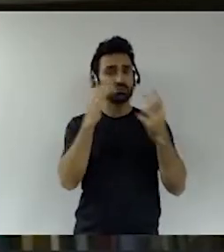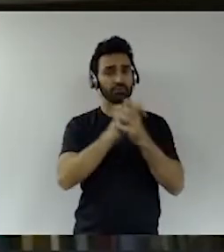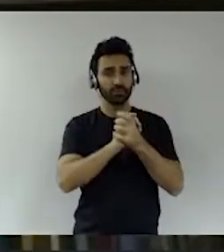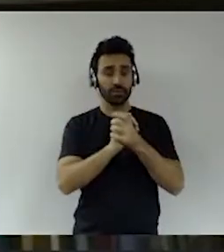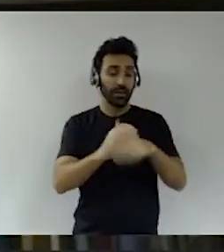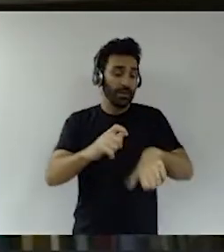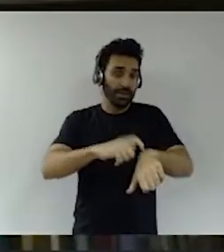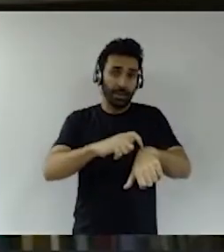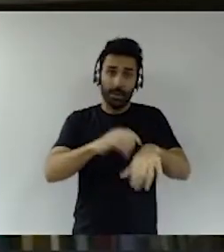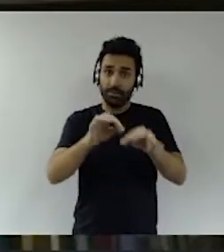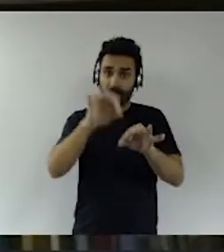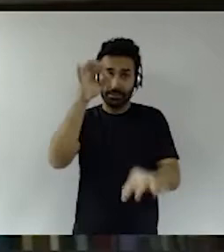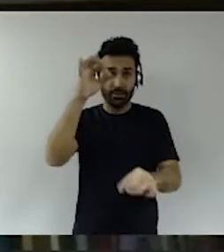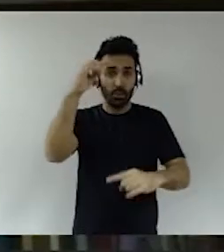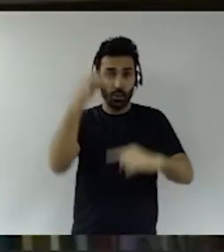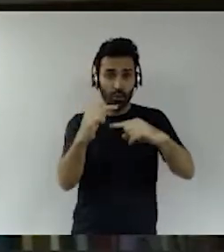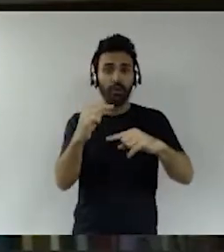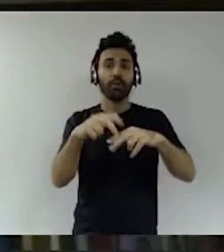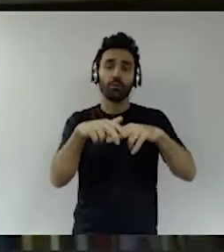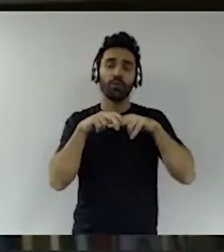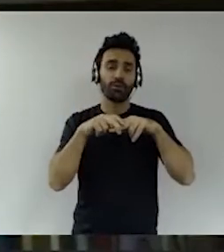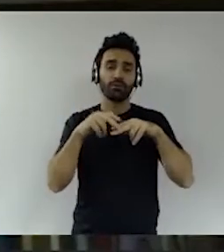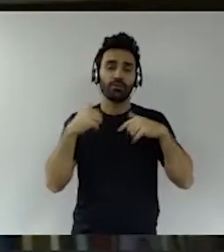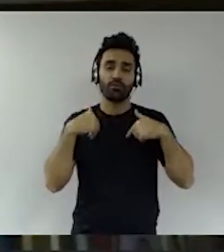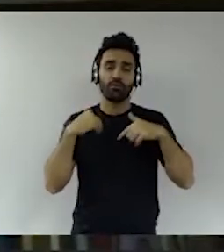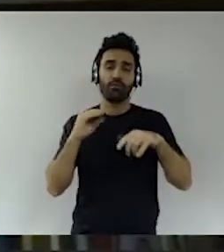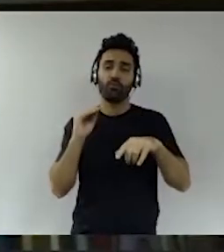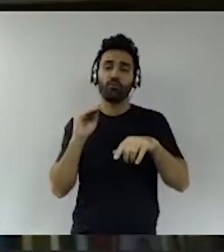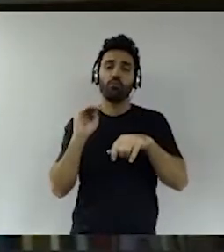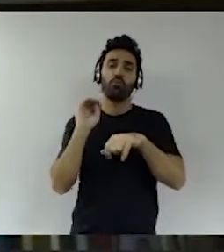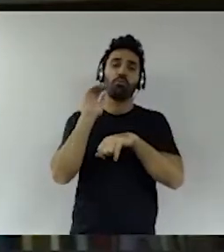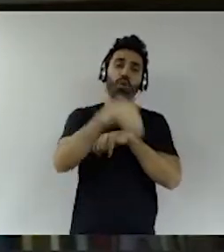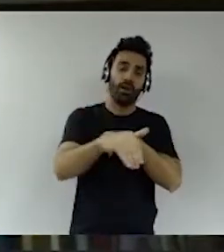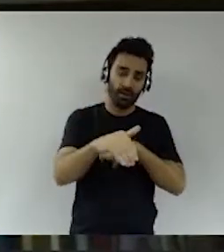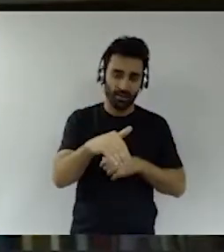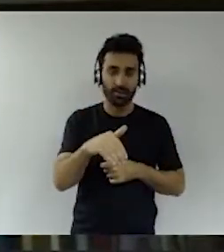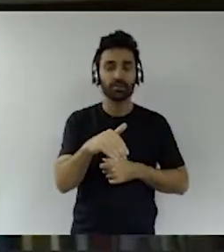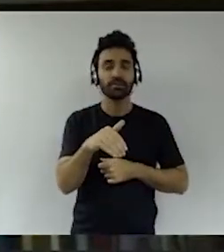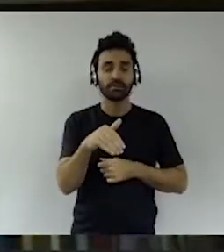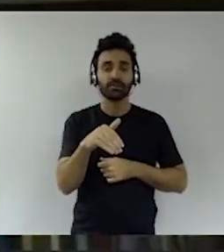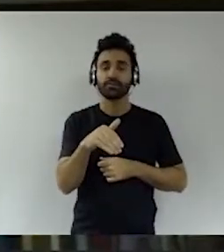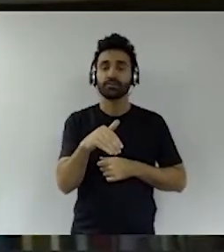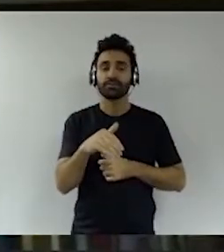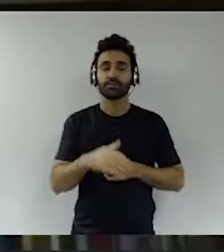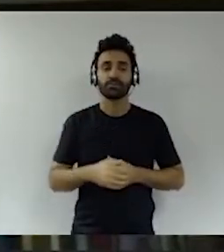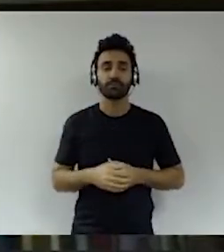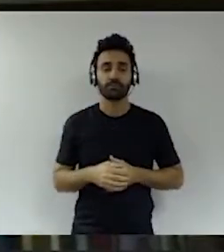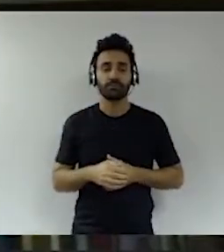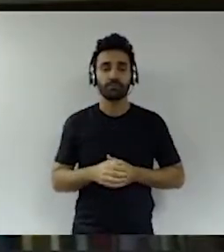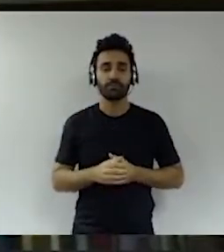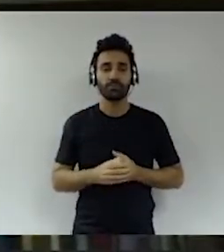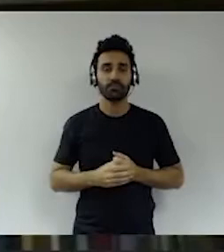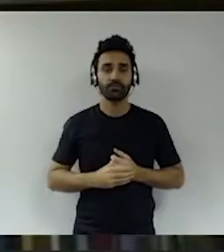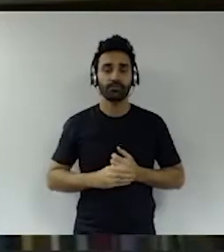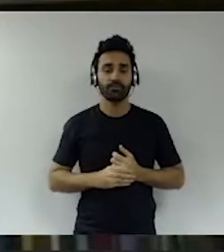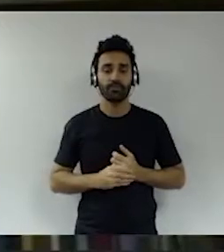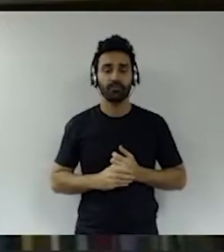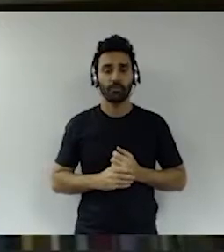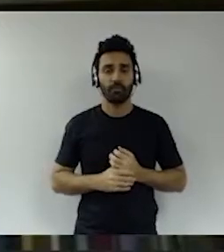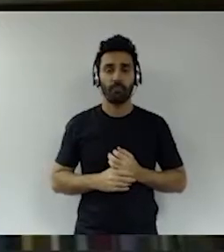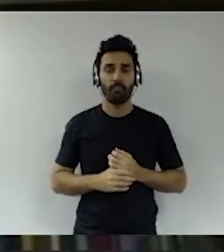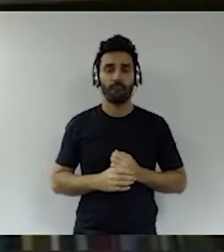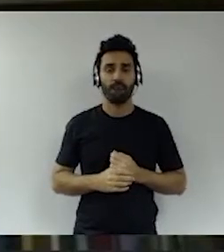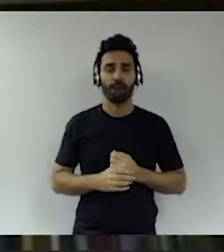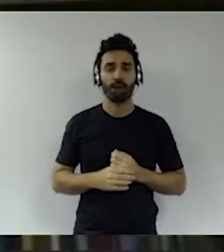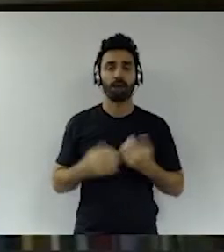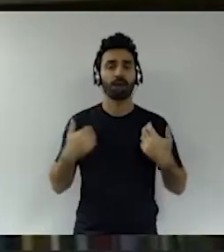muito longo, eu vou passar direto, então, ao que eu gostaria de hoje de falar para vocês. Bom, eu gostaria de